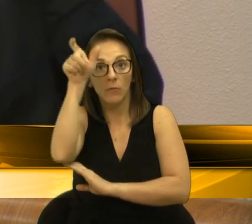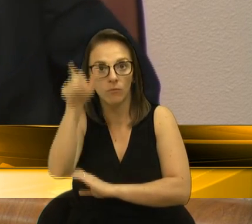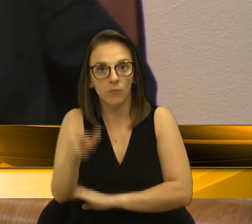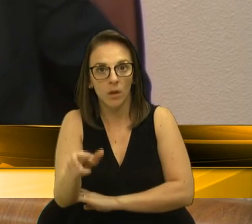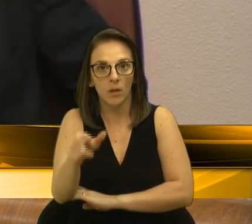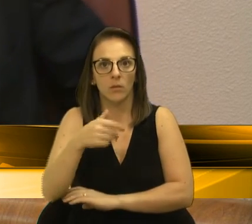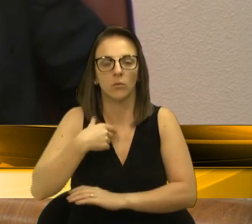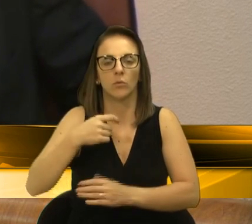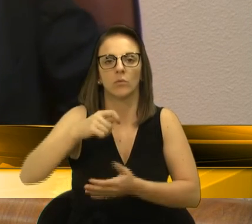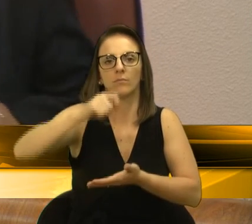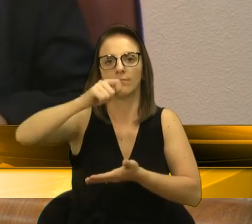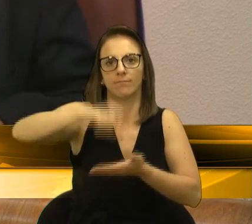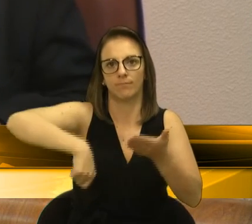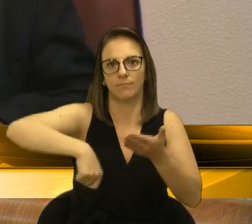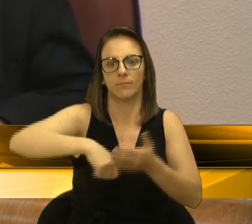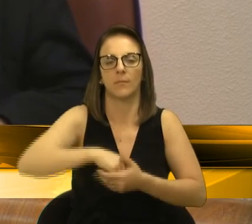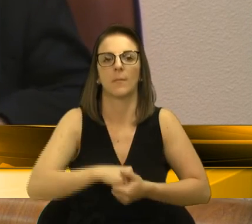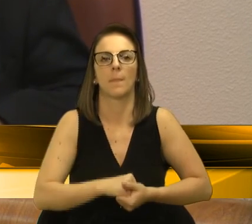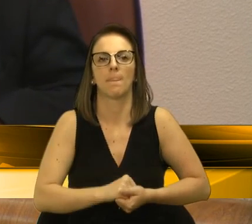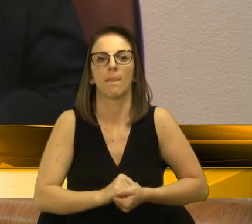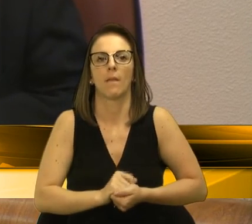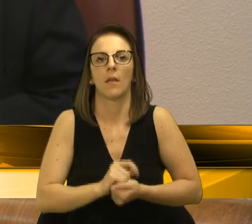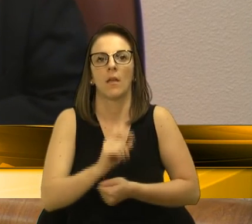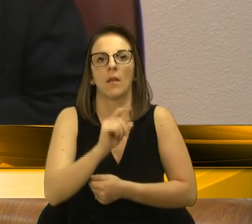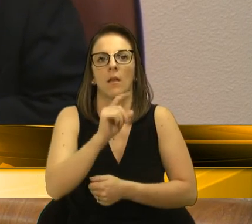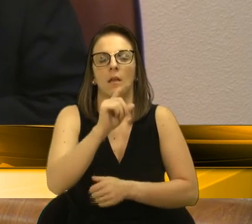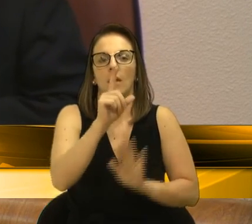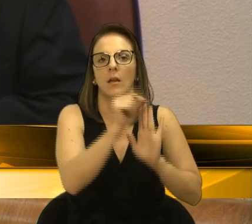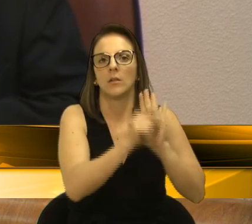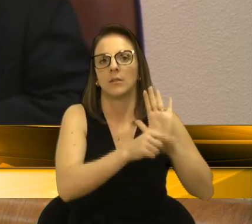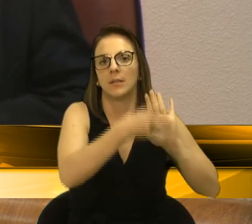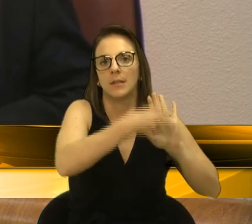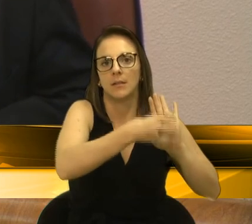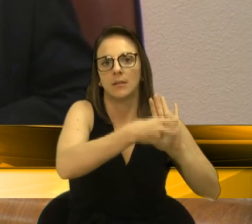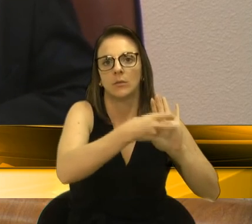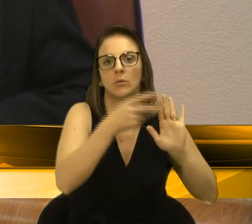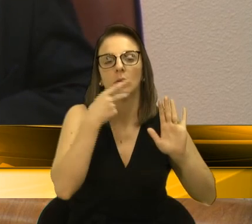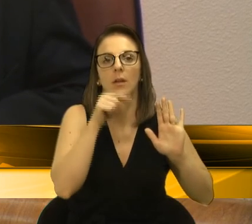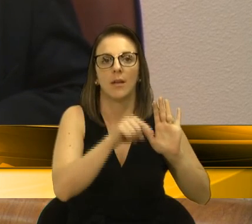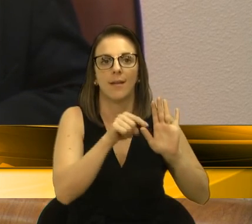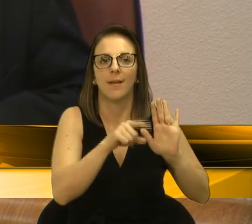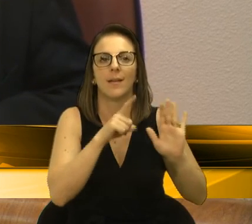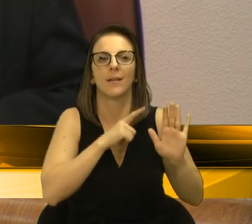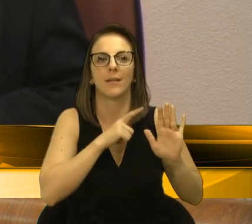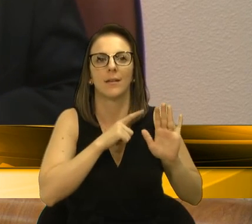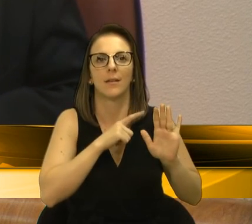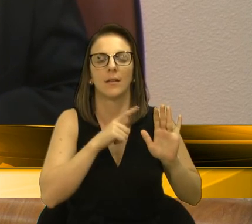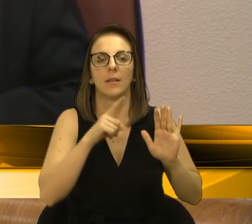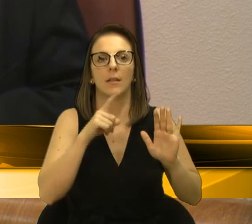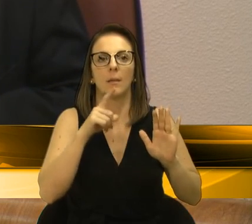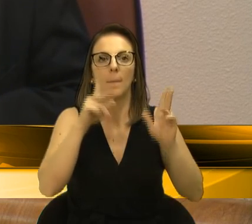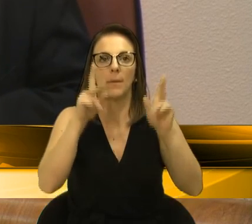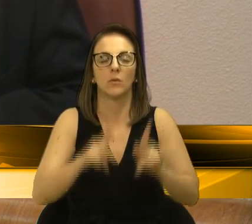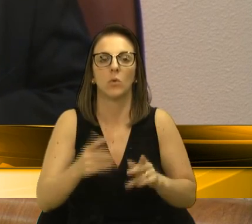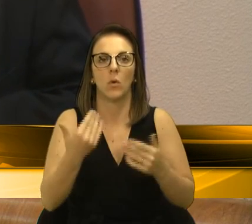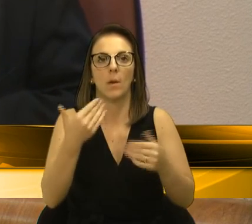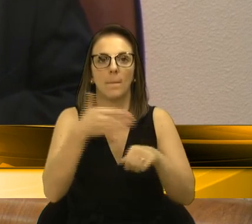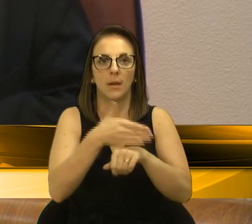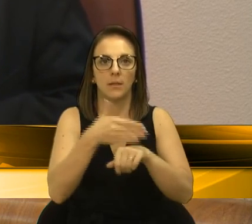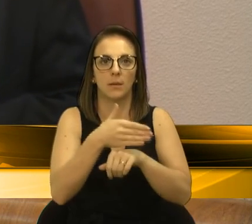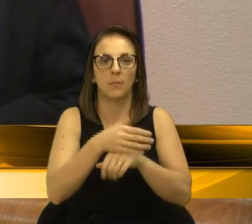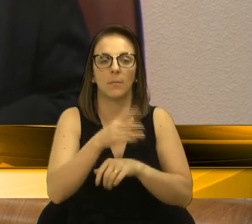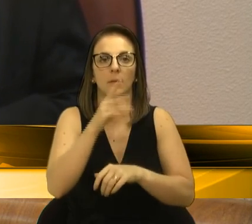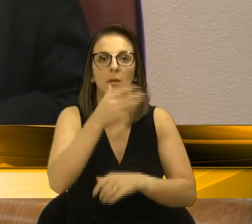O CMS tem caráter permanente e deliberativo e será integrado por representantes do governo, prestadores de serviços privados